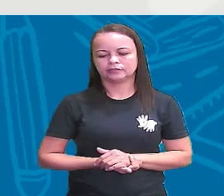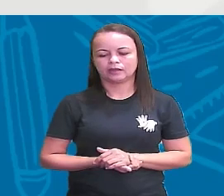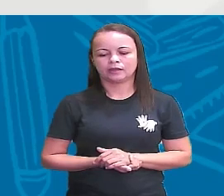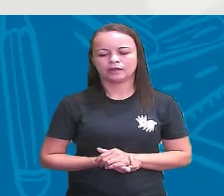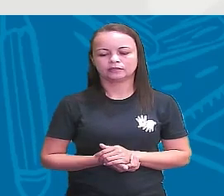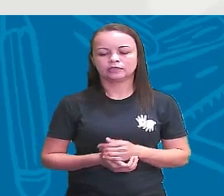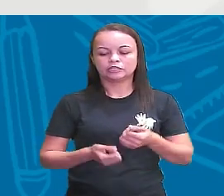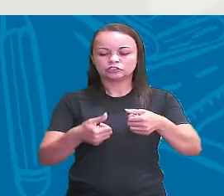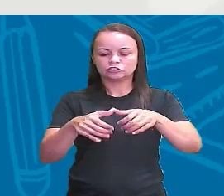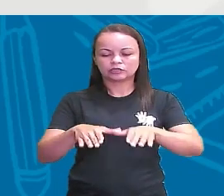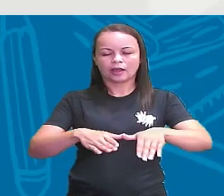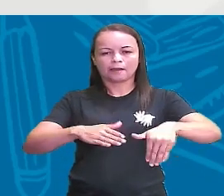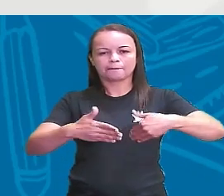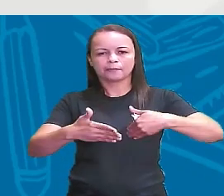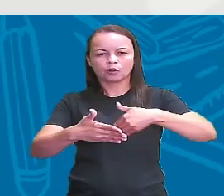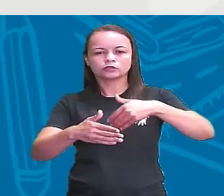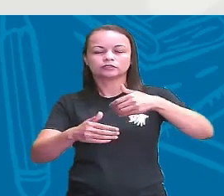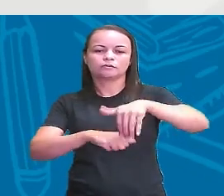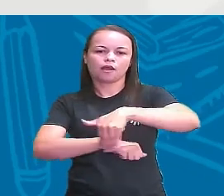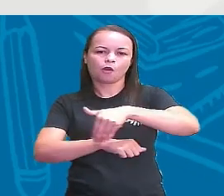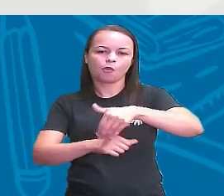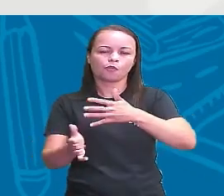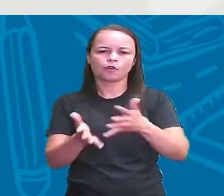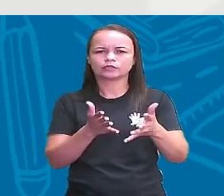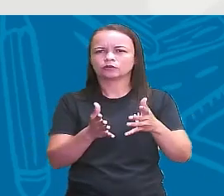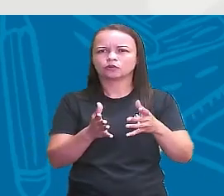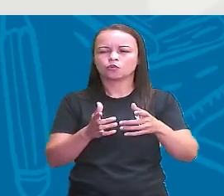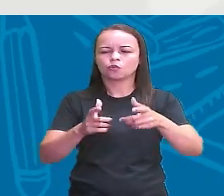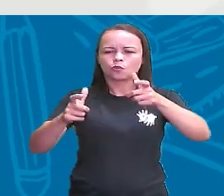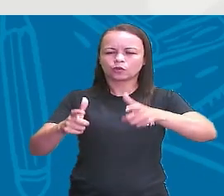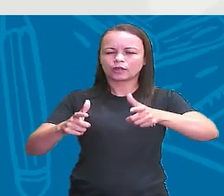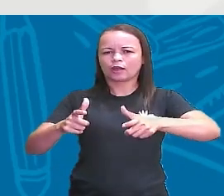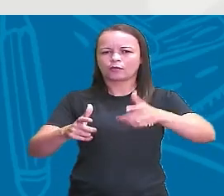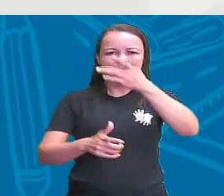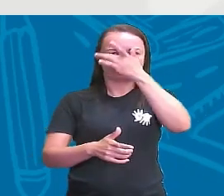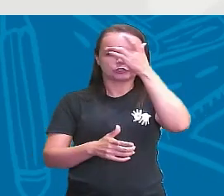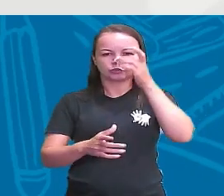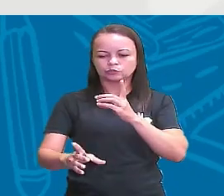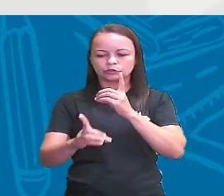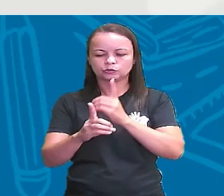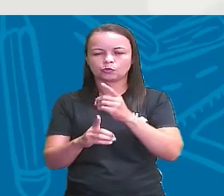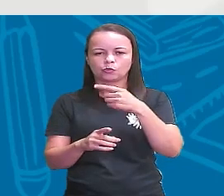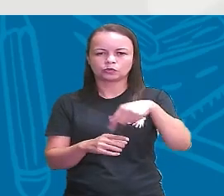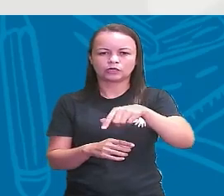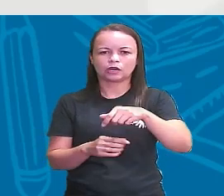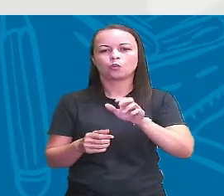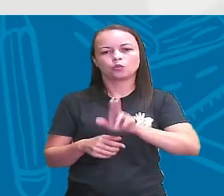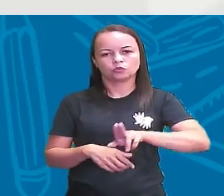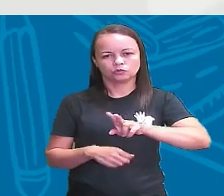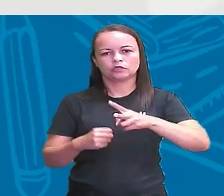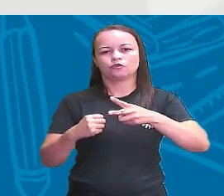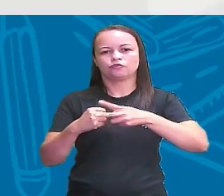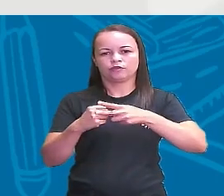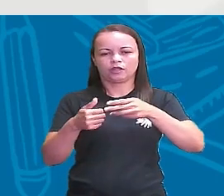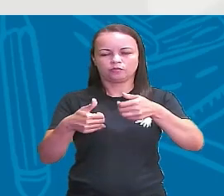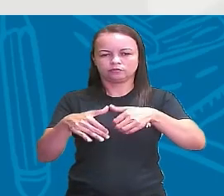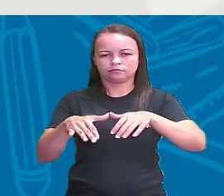posição em que alguém ou alguma coisa se encontra, eu também utilizo o verbo estar.